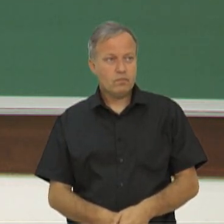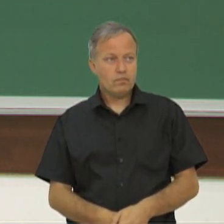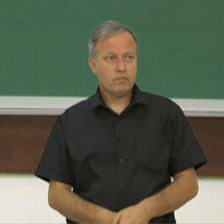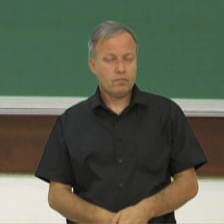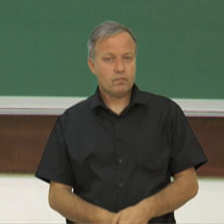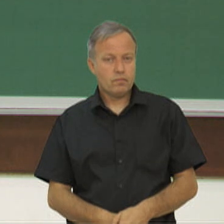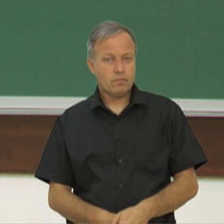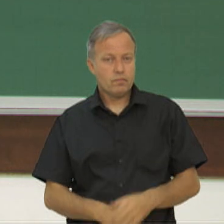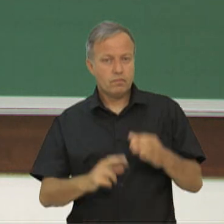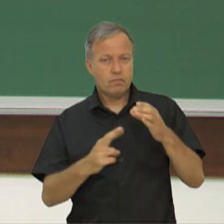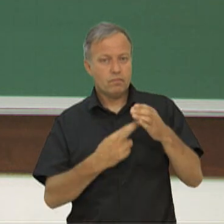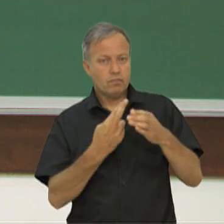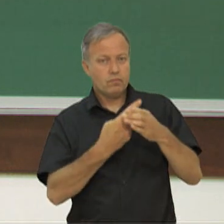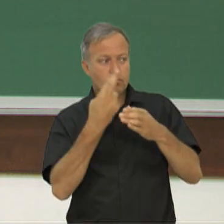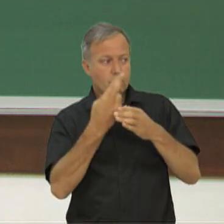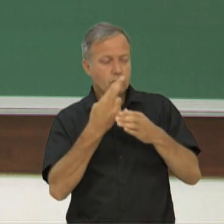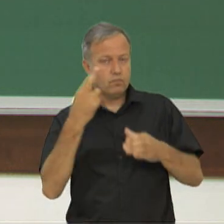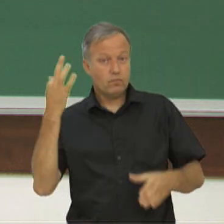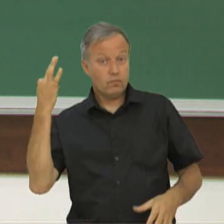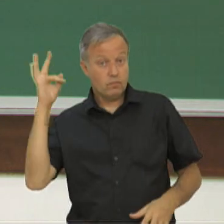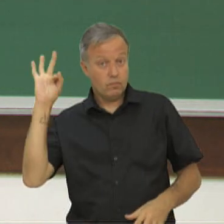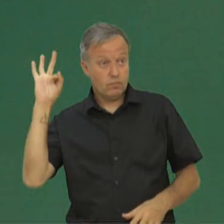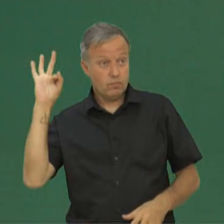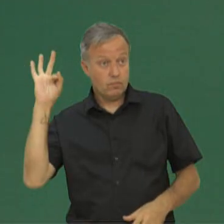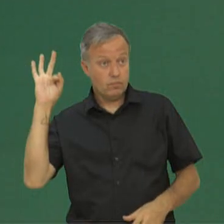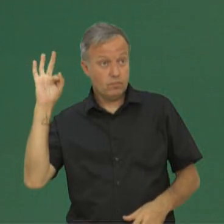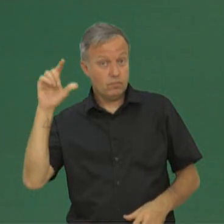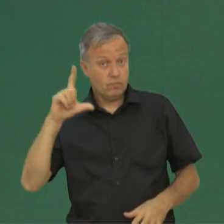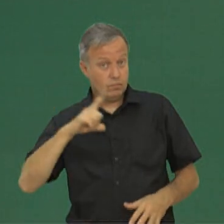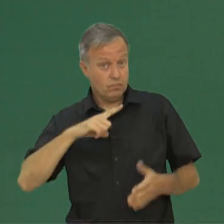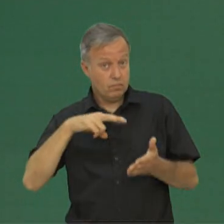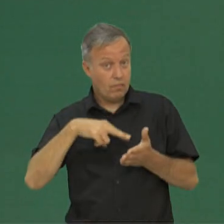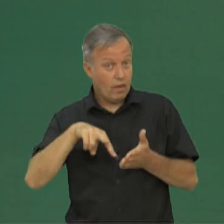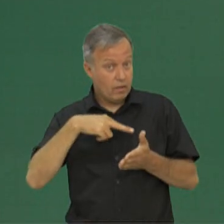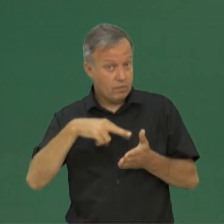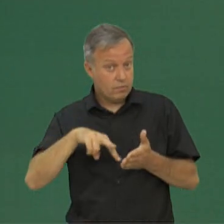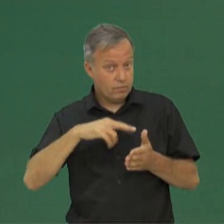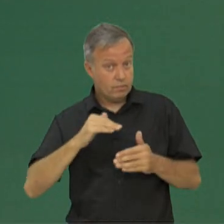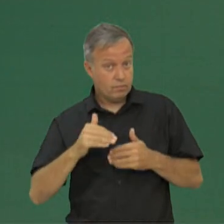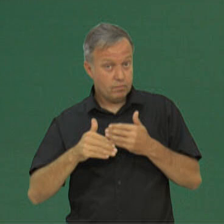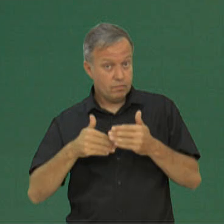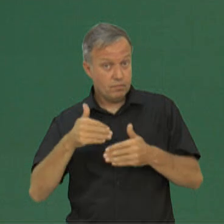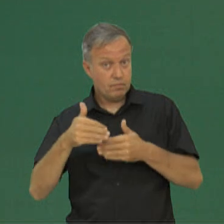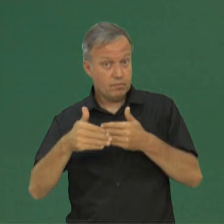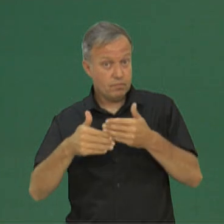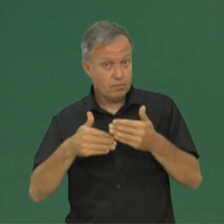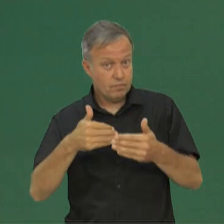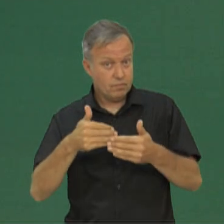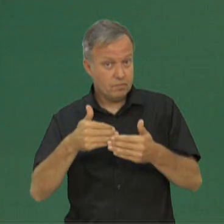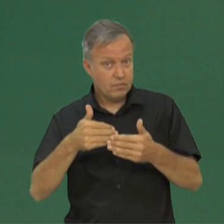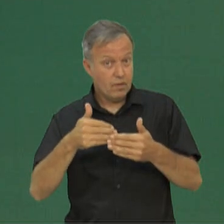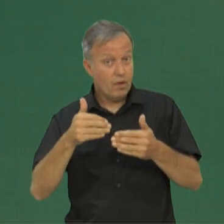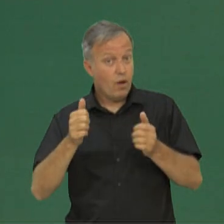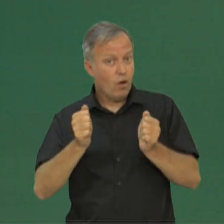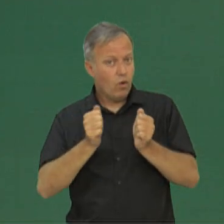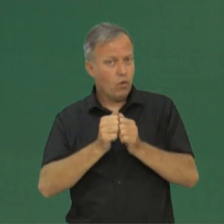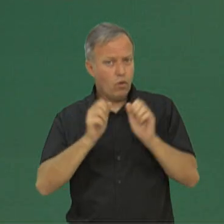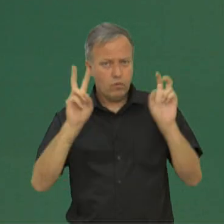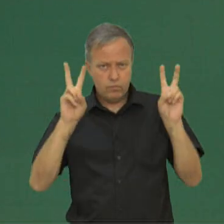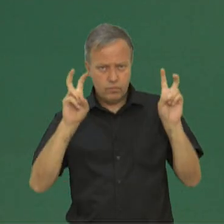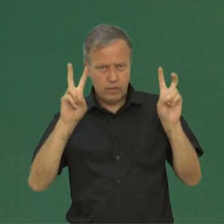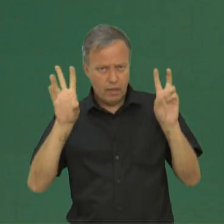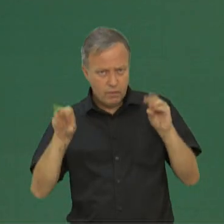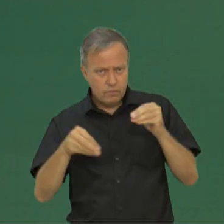ó, Revolução Francesa. Na Revolução Francesa, a dança passou a ter mais dramaticidade. Foram